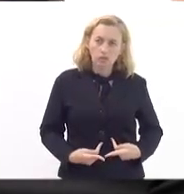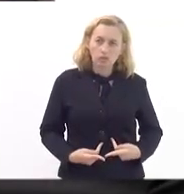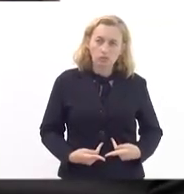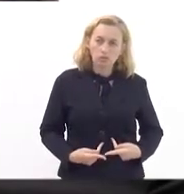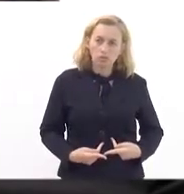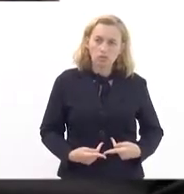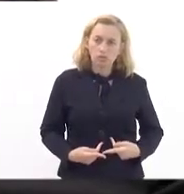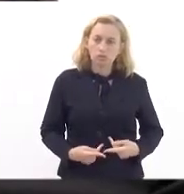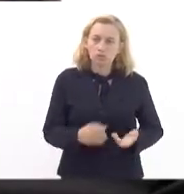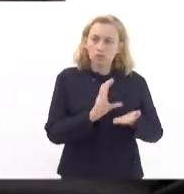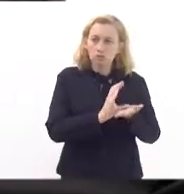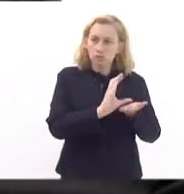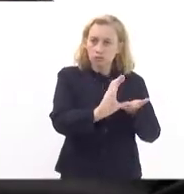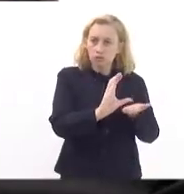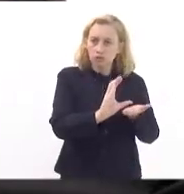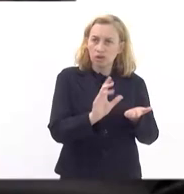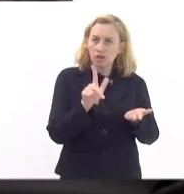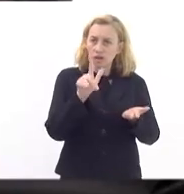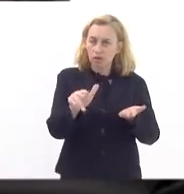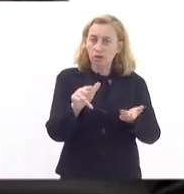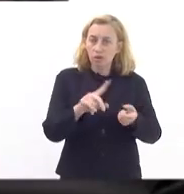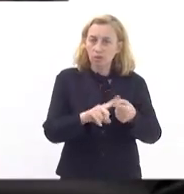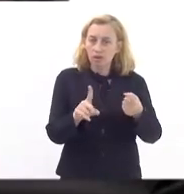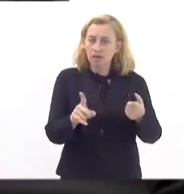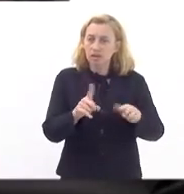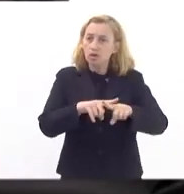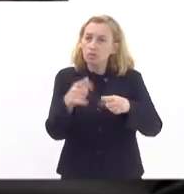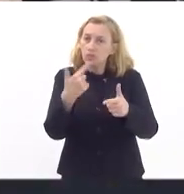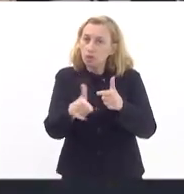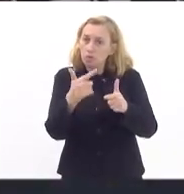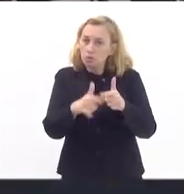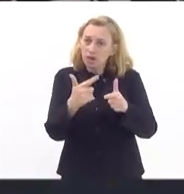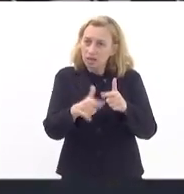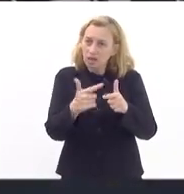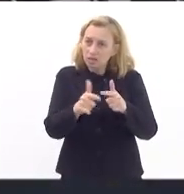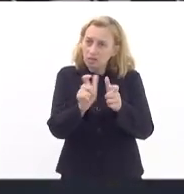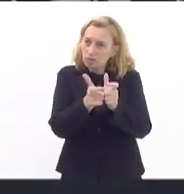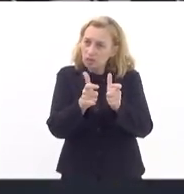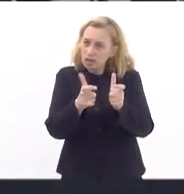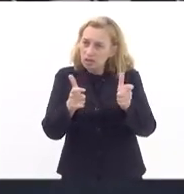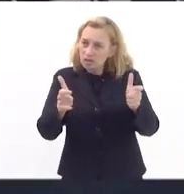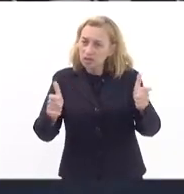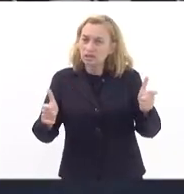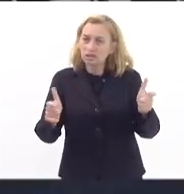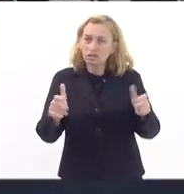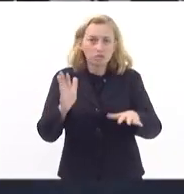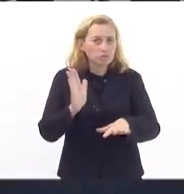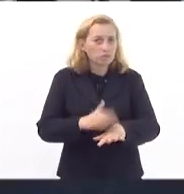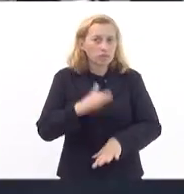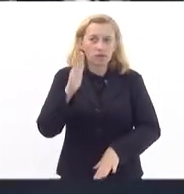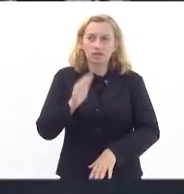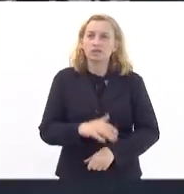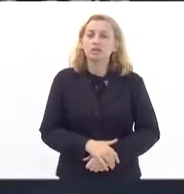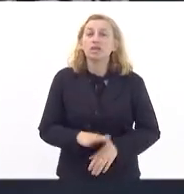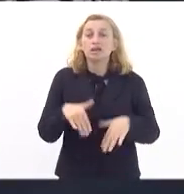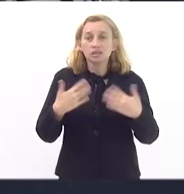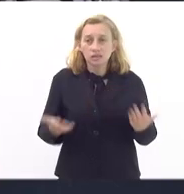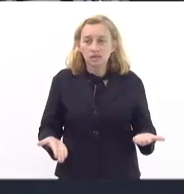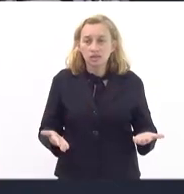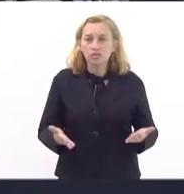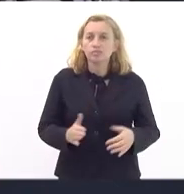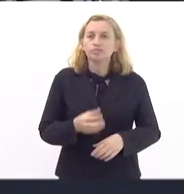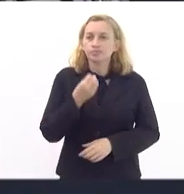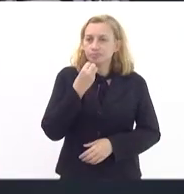a natureza dos problemas e o número de problemas são infinitamente maiores Então